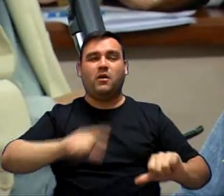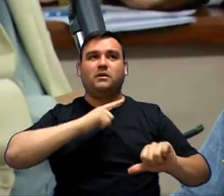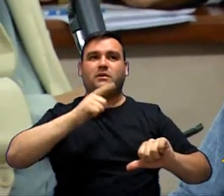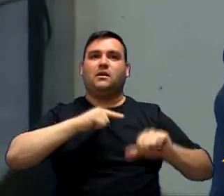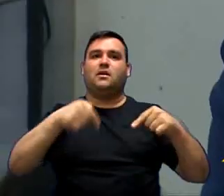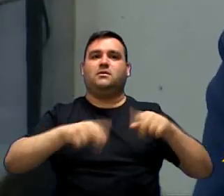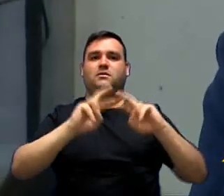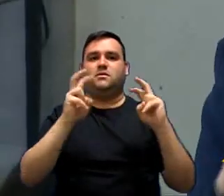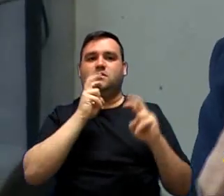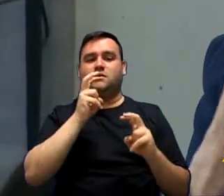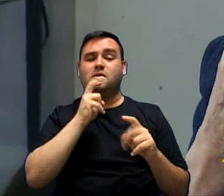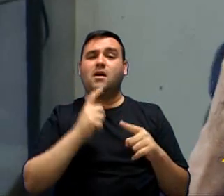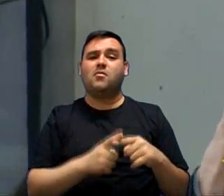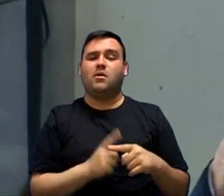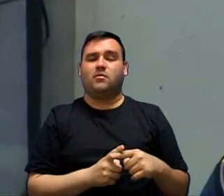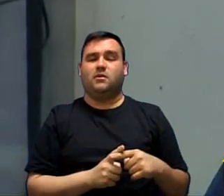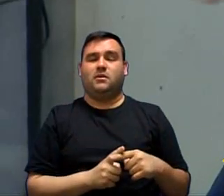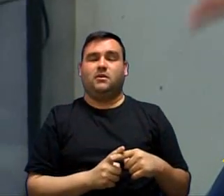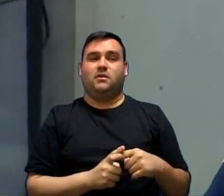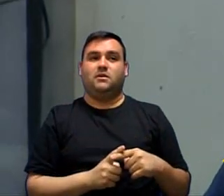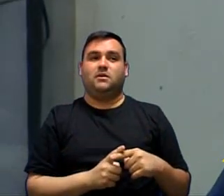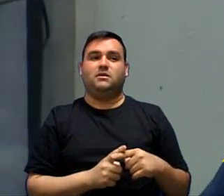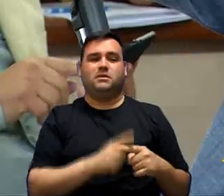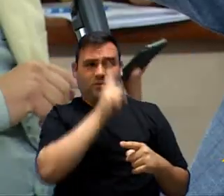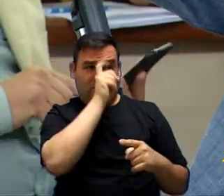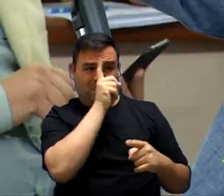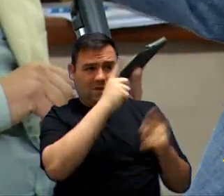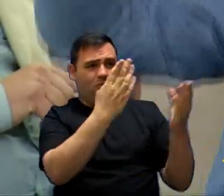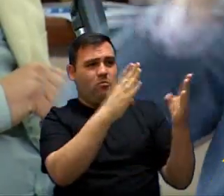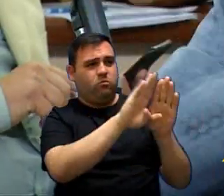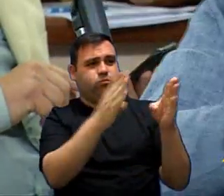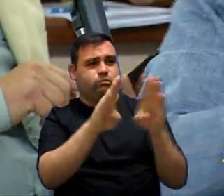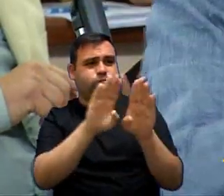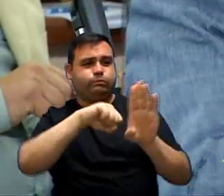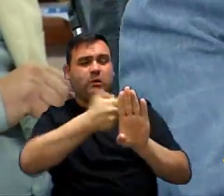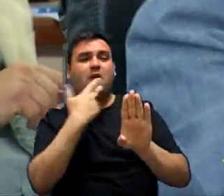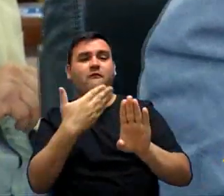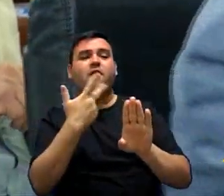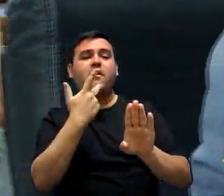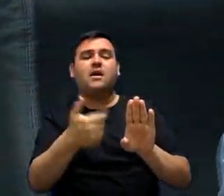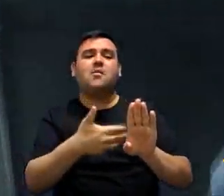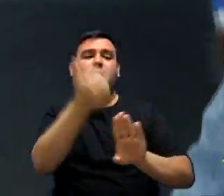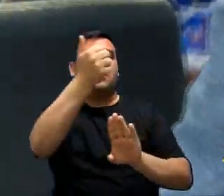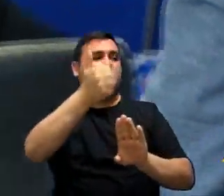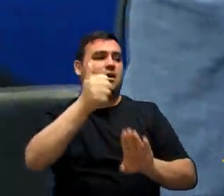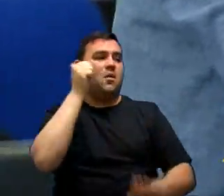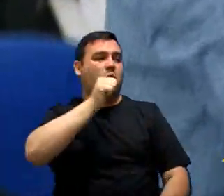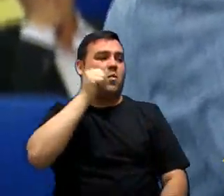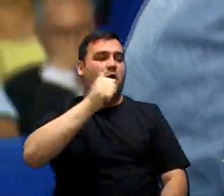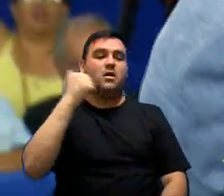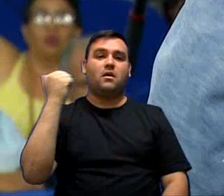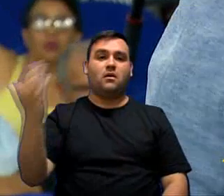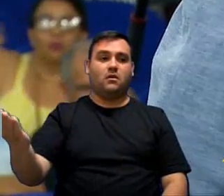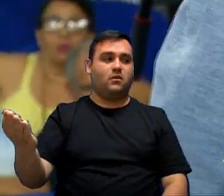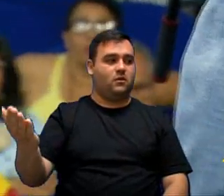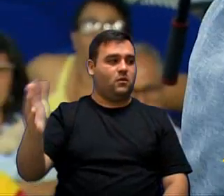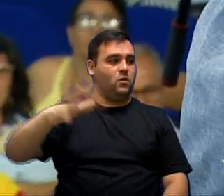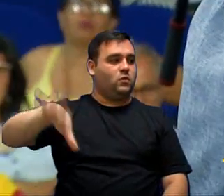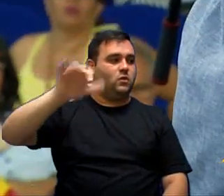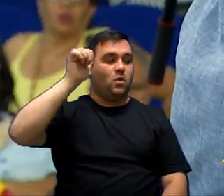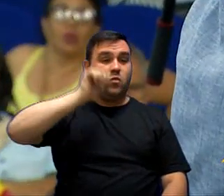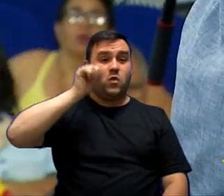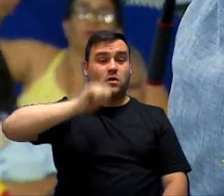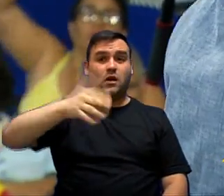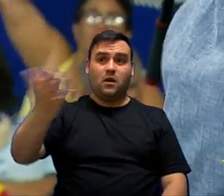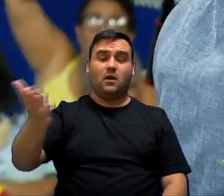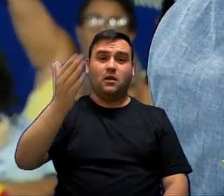cidade de Sorocaba. Vamos voltar aqui e defender os hospitais psiquiátricos. Fecharam hospitais psiquiátricos, falaram que ia melhorar. Larga essas senhoras que estão aqui. Larga essas senhoras que estão aqui,